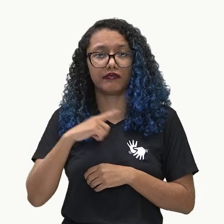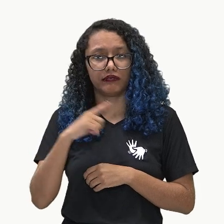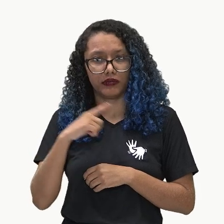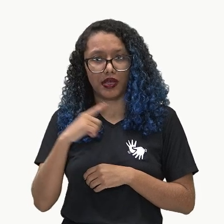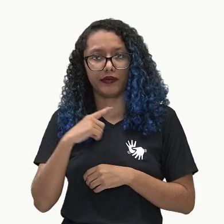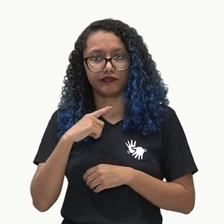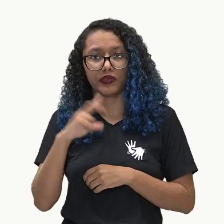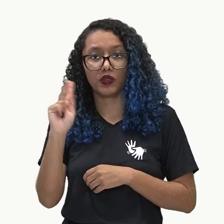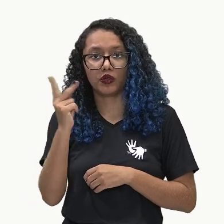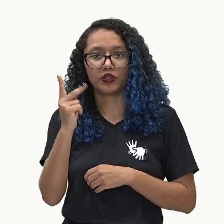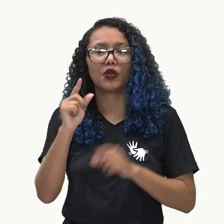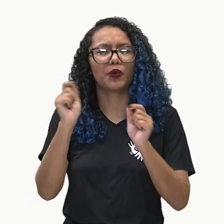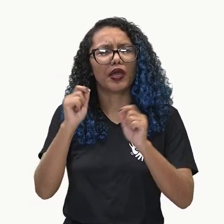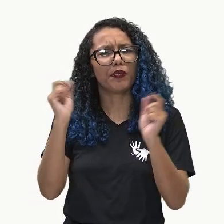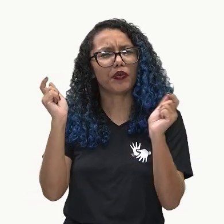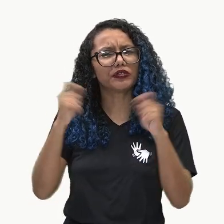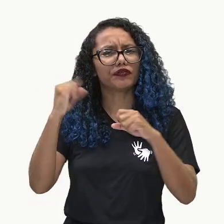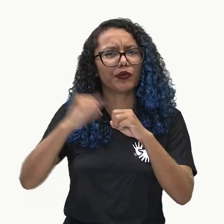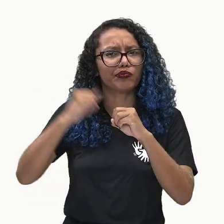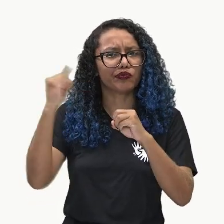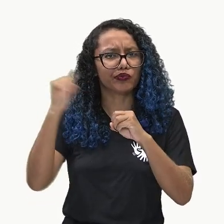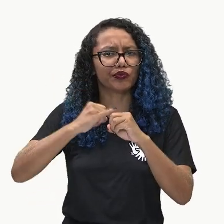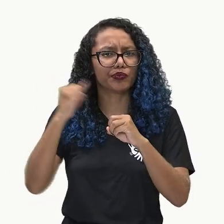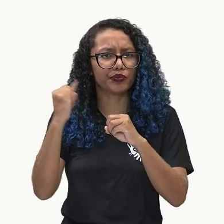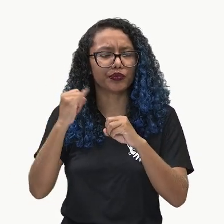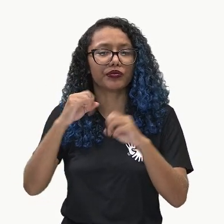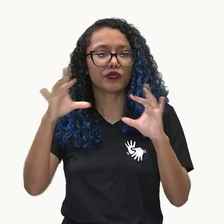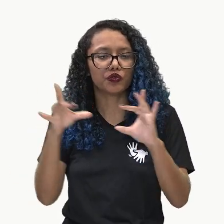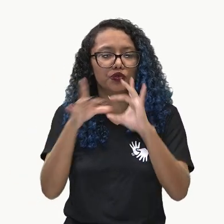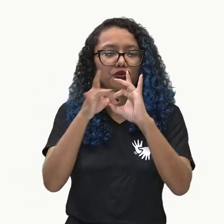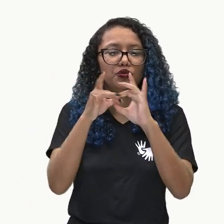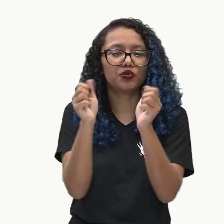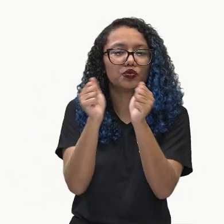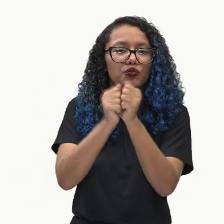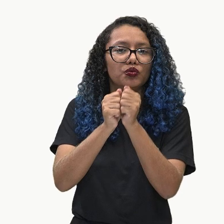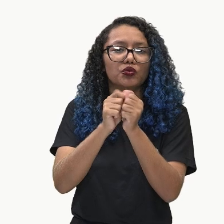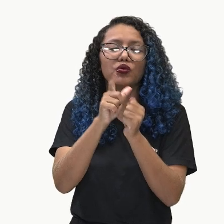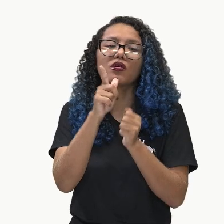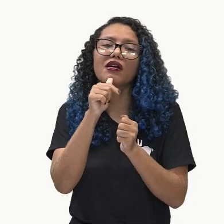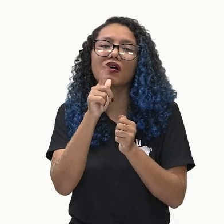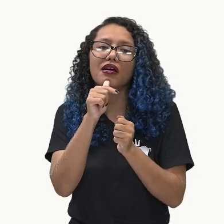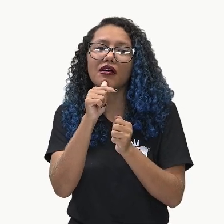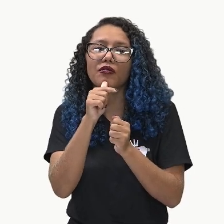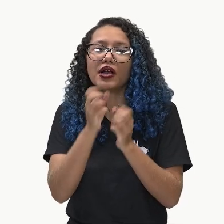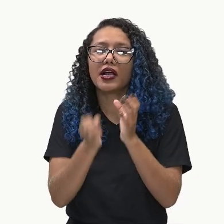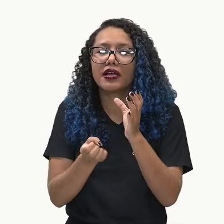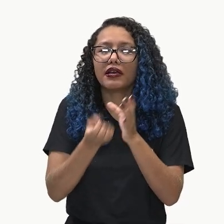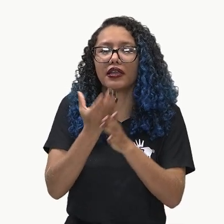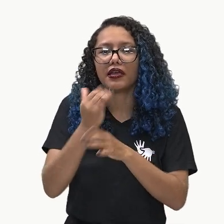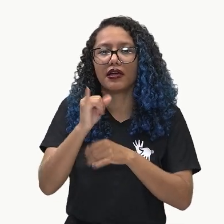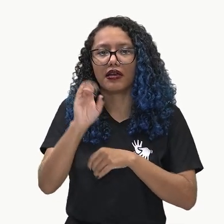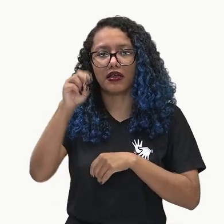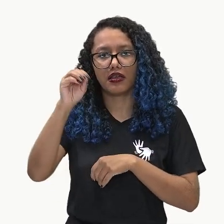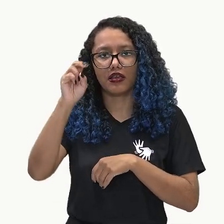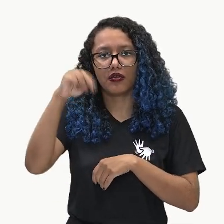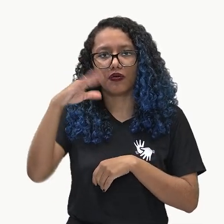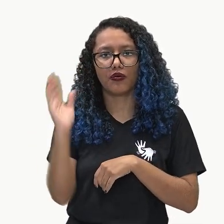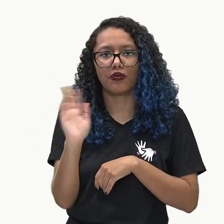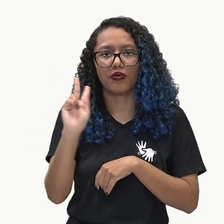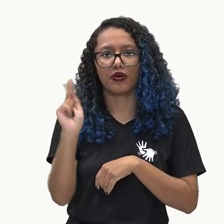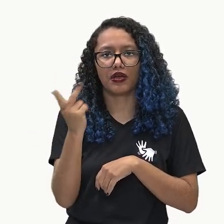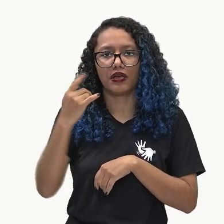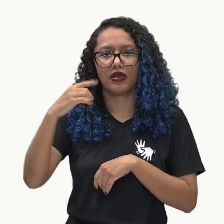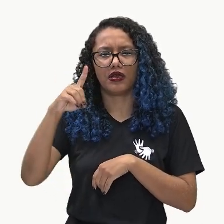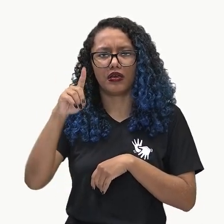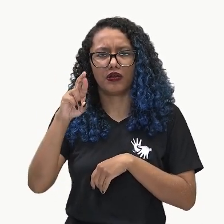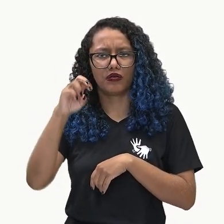ionizável que se liga à molécula da água e forma o íon hidrônio. O cloro, por sua vez, atrai o par